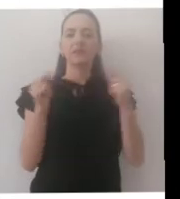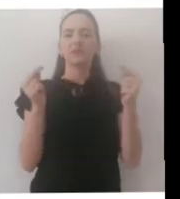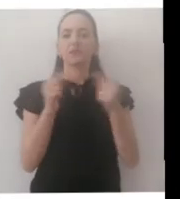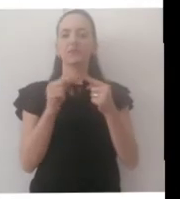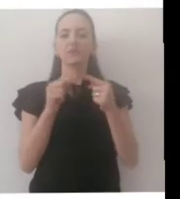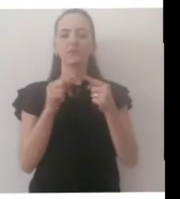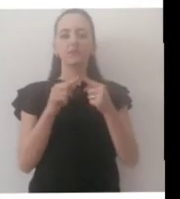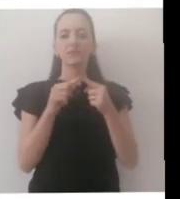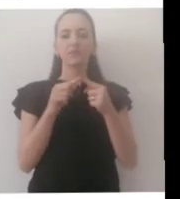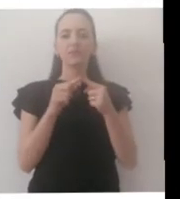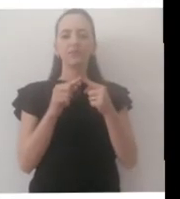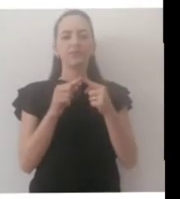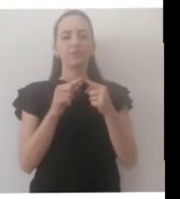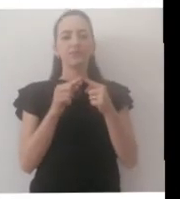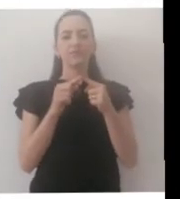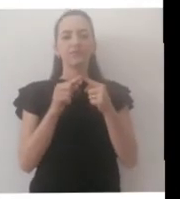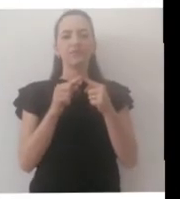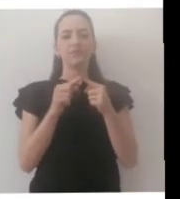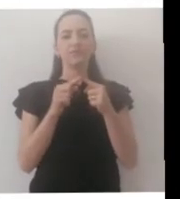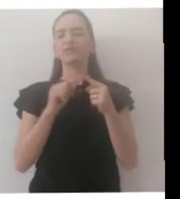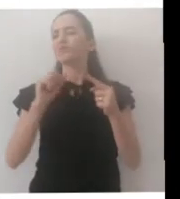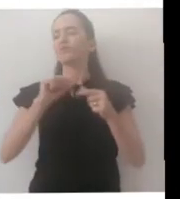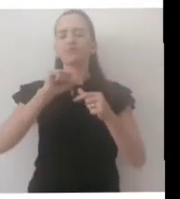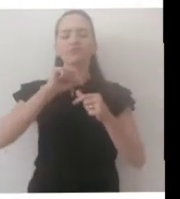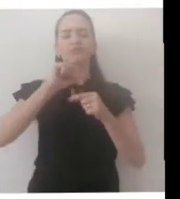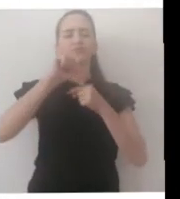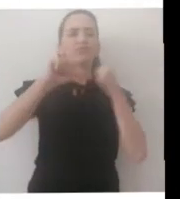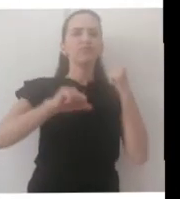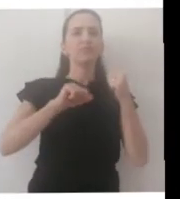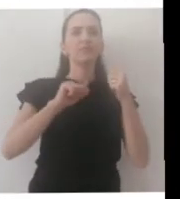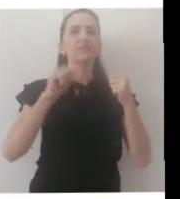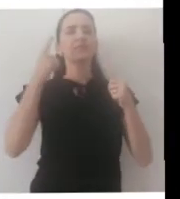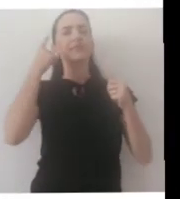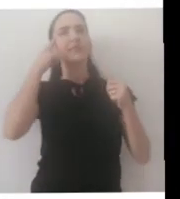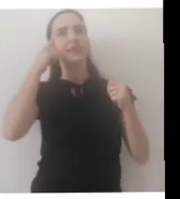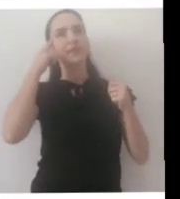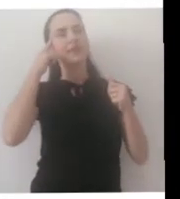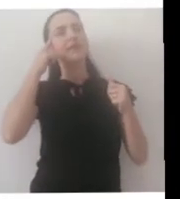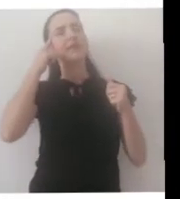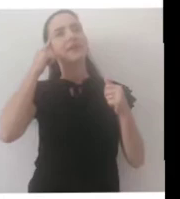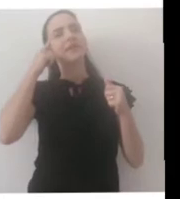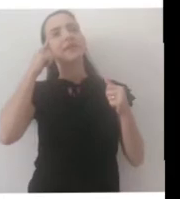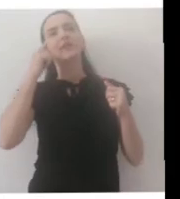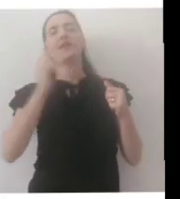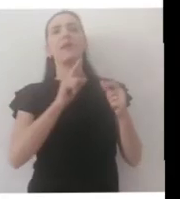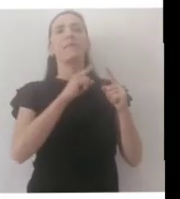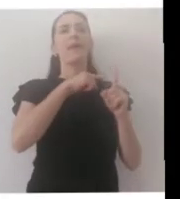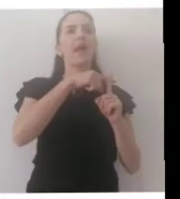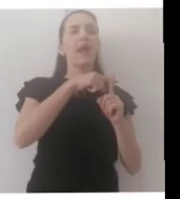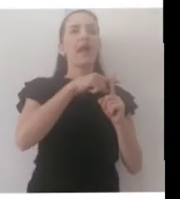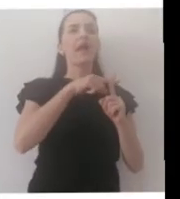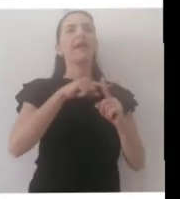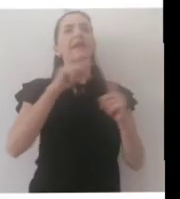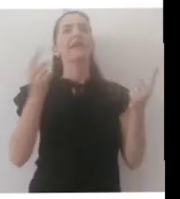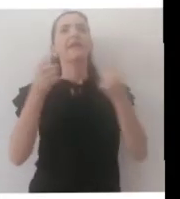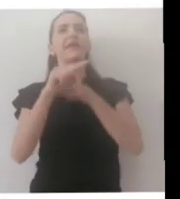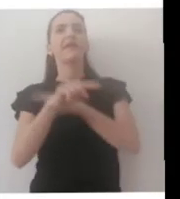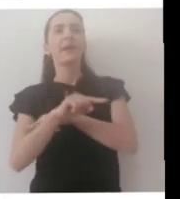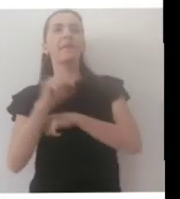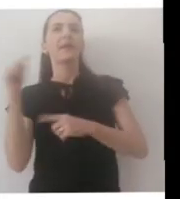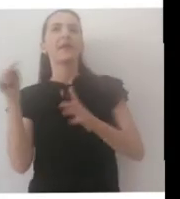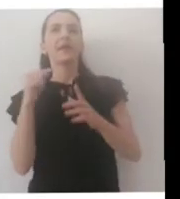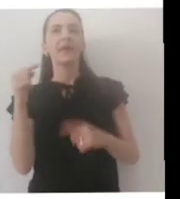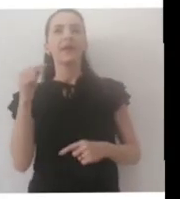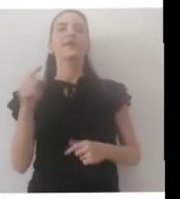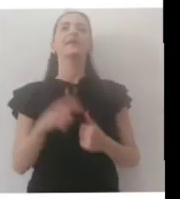aprofundar melhor. É aquilo que eu falei na aula para vocês mais cedo, da questão de que crianças até 4 anos de idade, com 5 anos